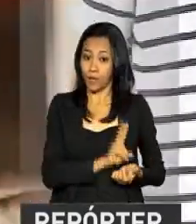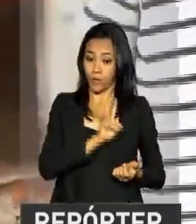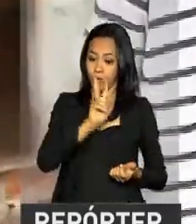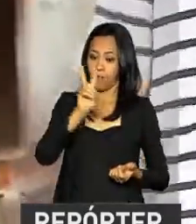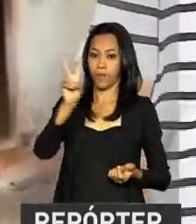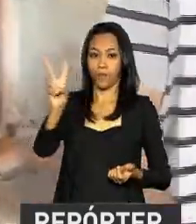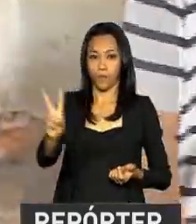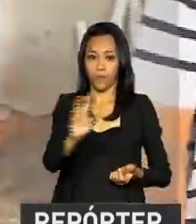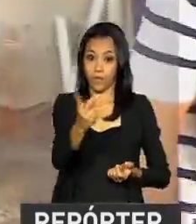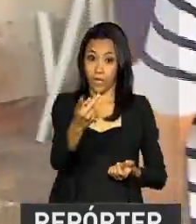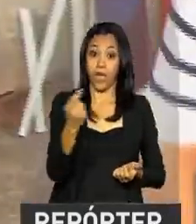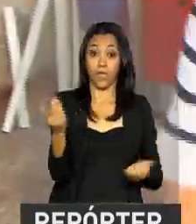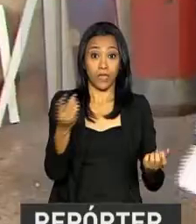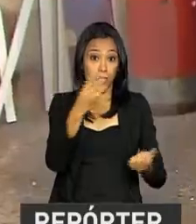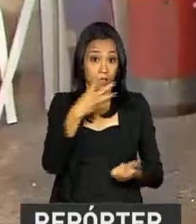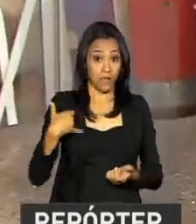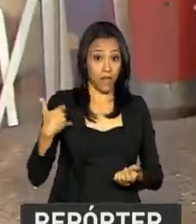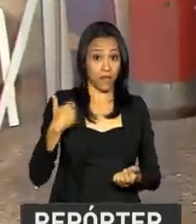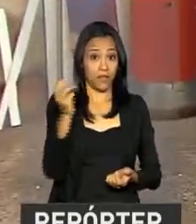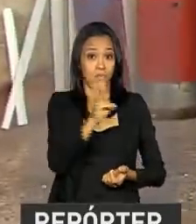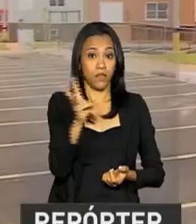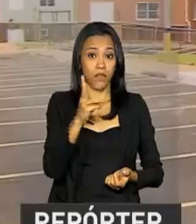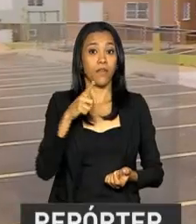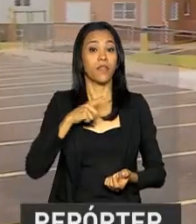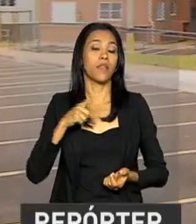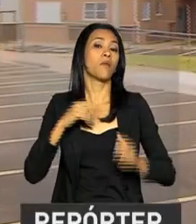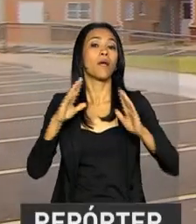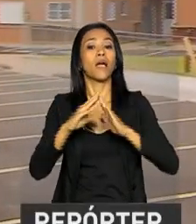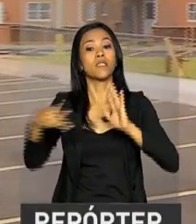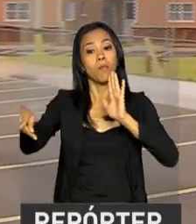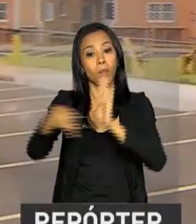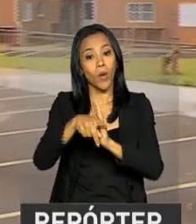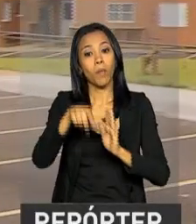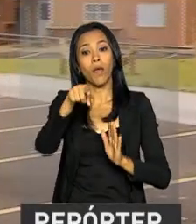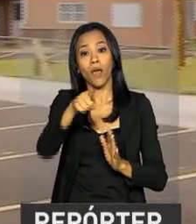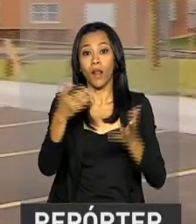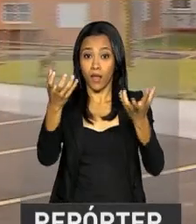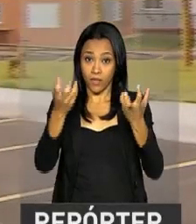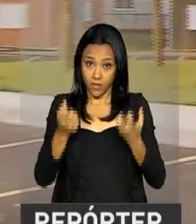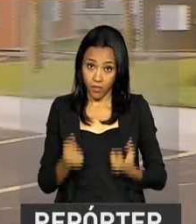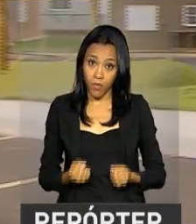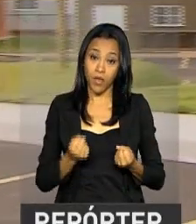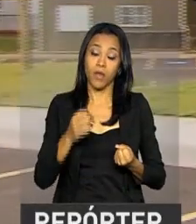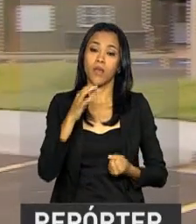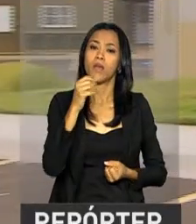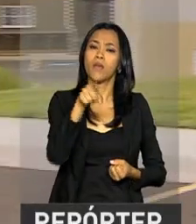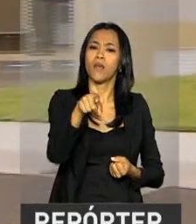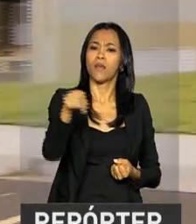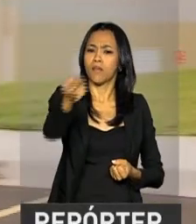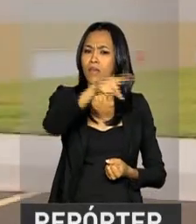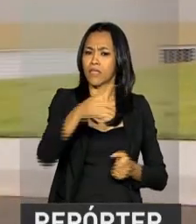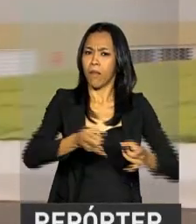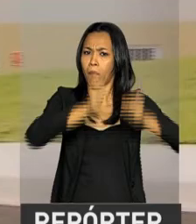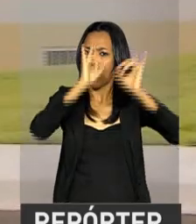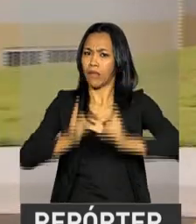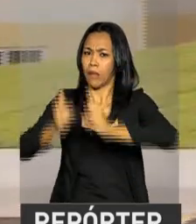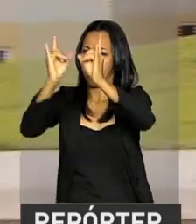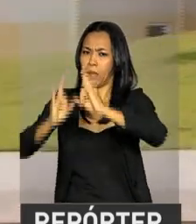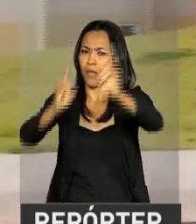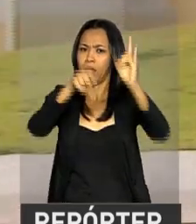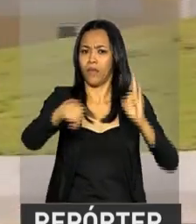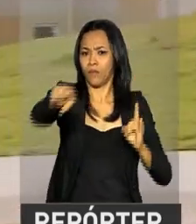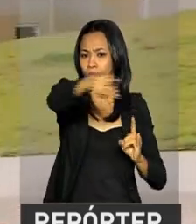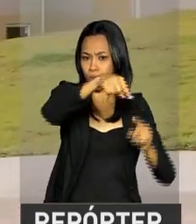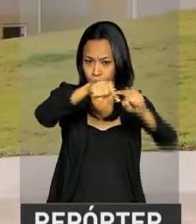manicure de 33 anos agora terá a casa própria. Ela acaba de receber um dos 896 apartamentos